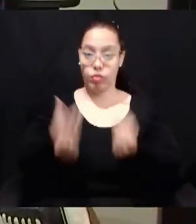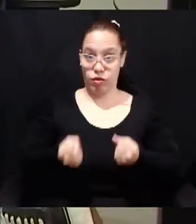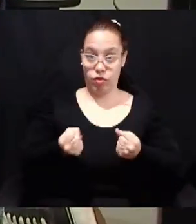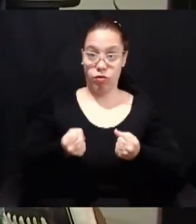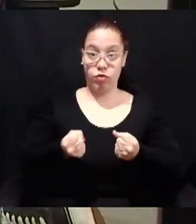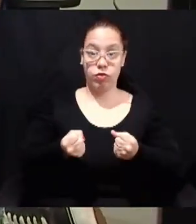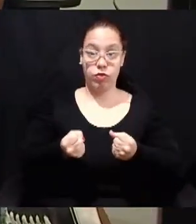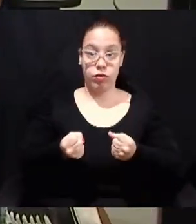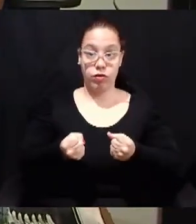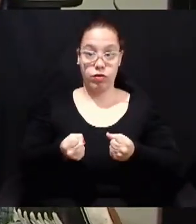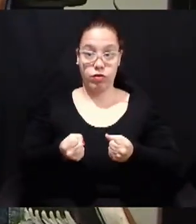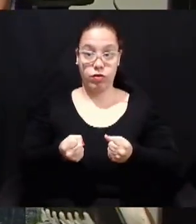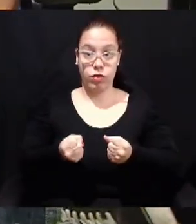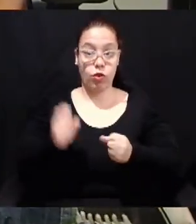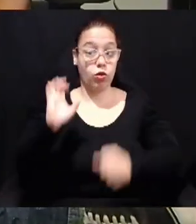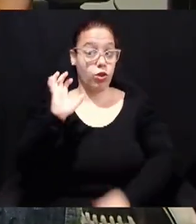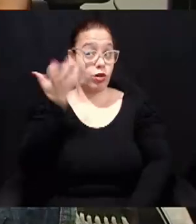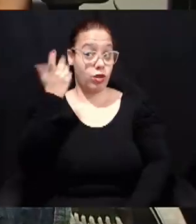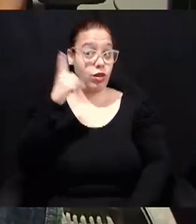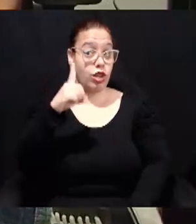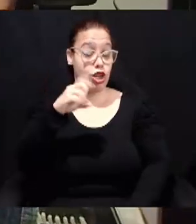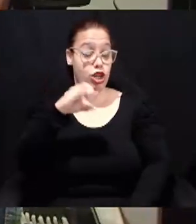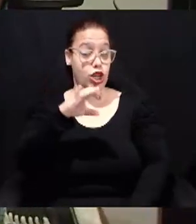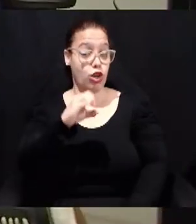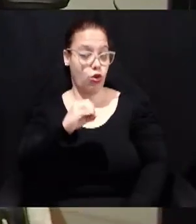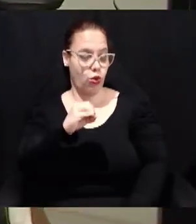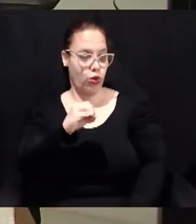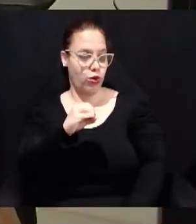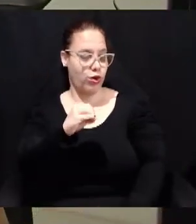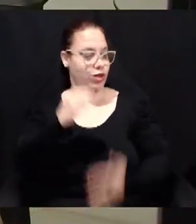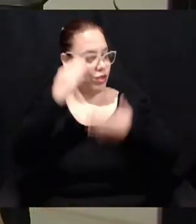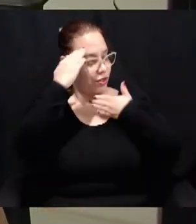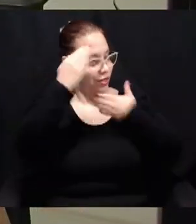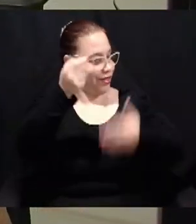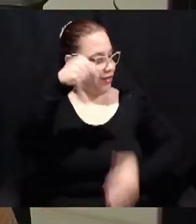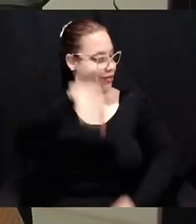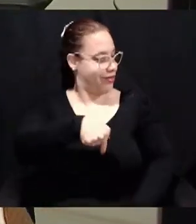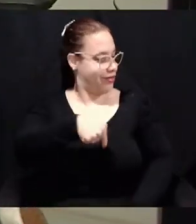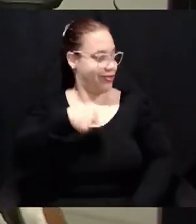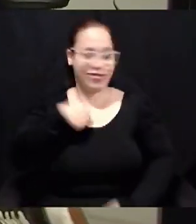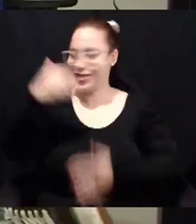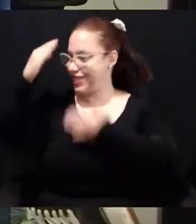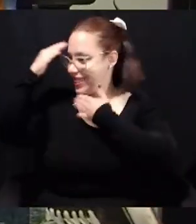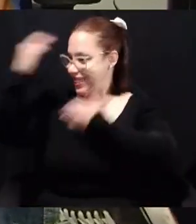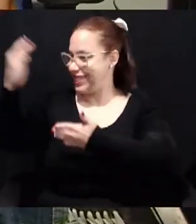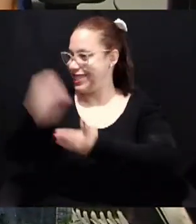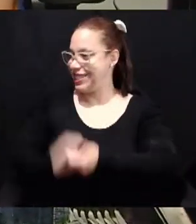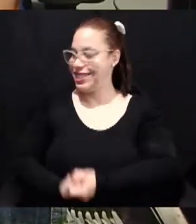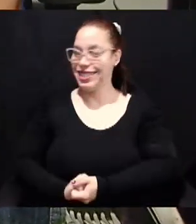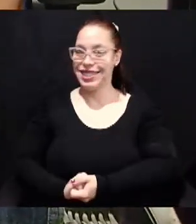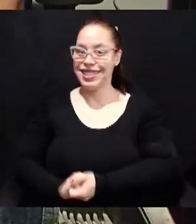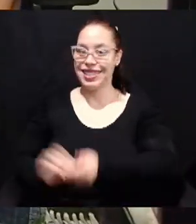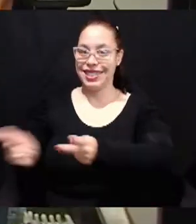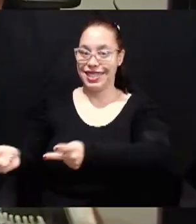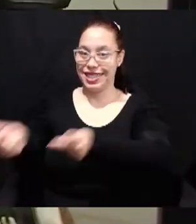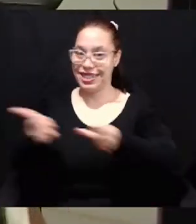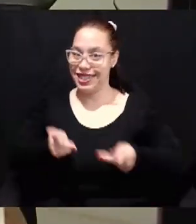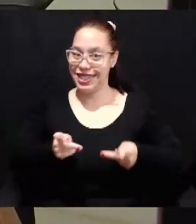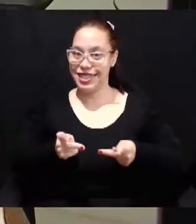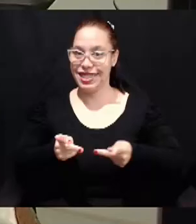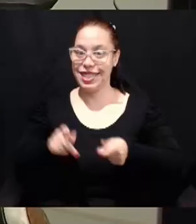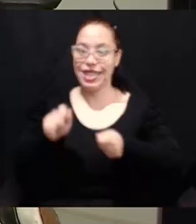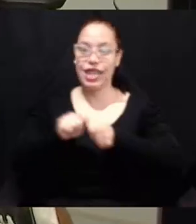tudo acontece, né, Digo? Muito obrigada por receber a gente aqui. Eu que agradeço o convite da gente poder fazer essa conversa